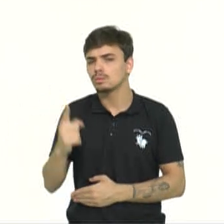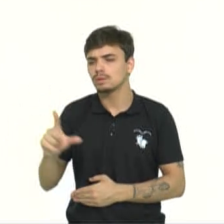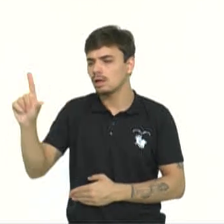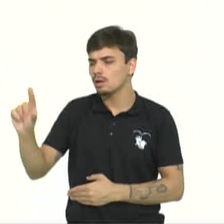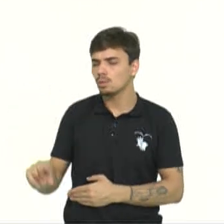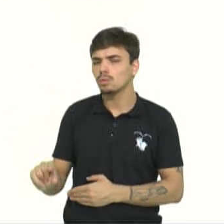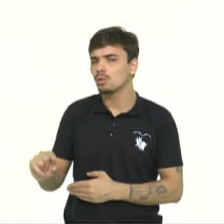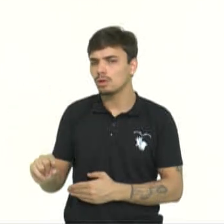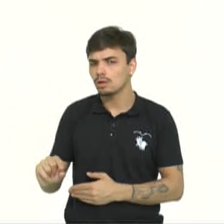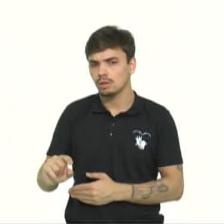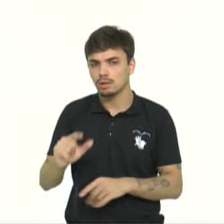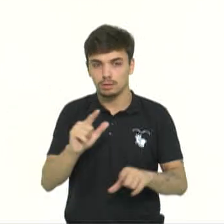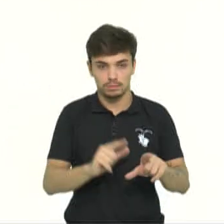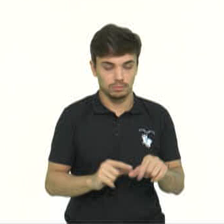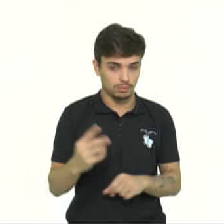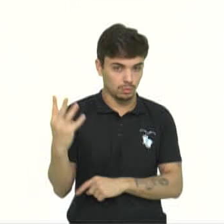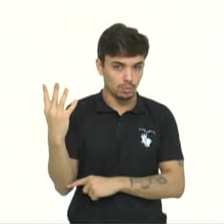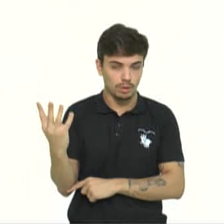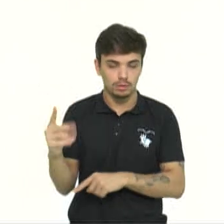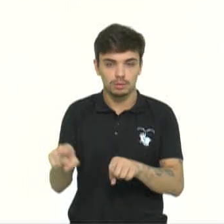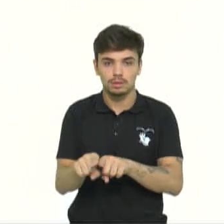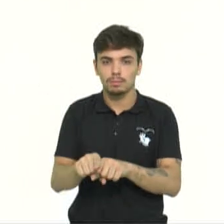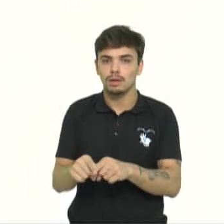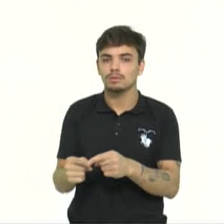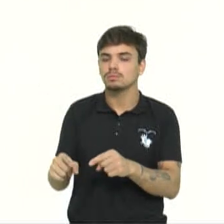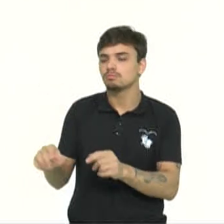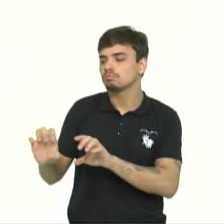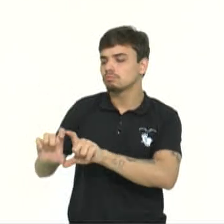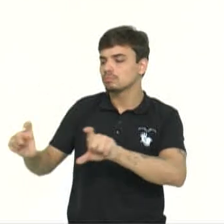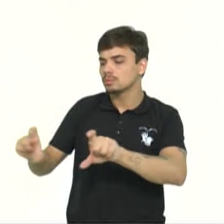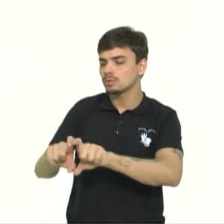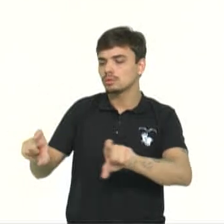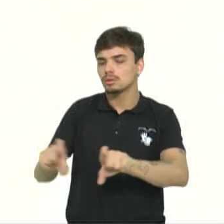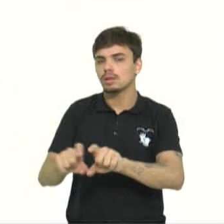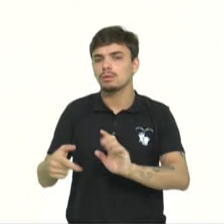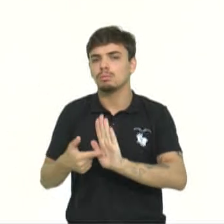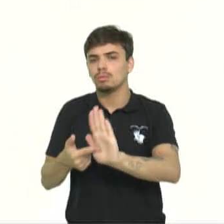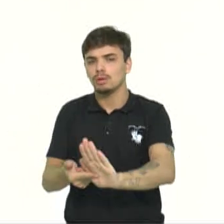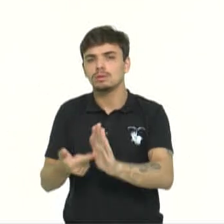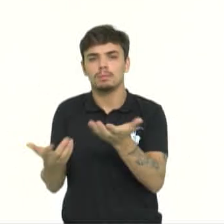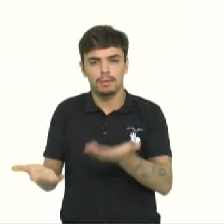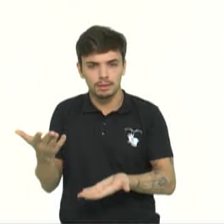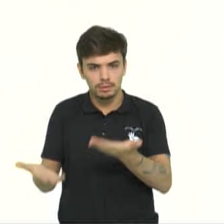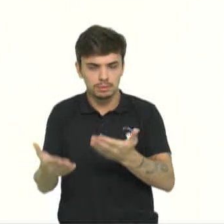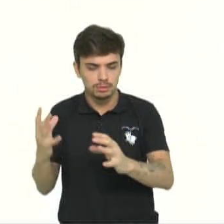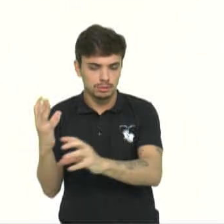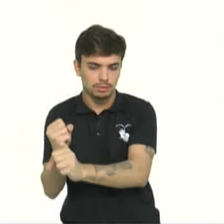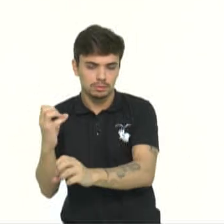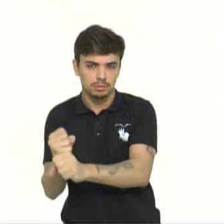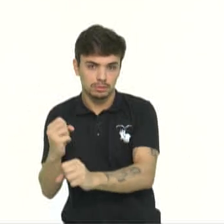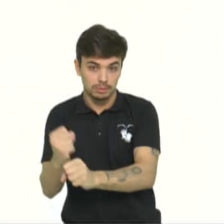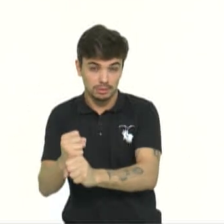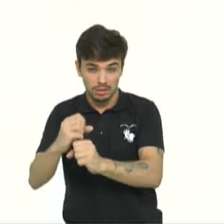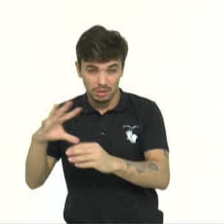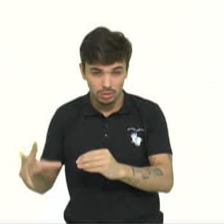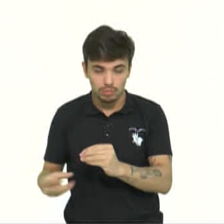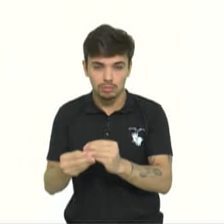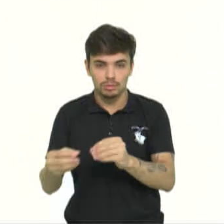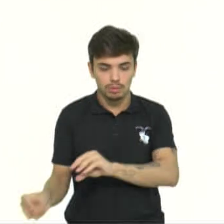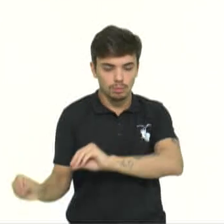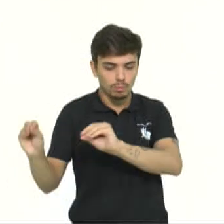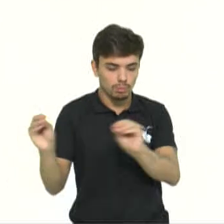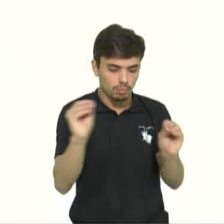E 4. A primeira equação, após balanceada, apresenta a soma dos coeficientes mínimos inteiros para o segundo